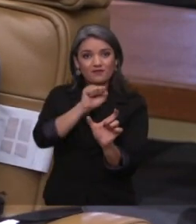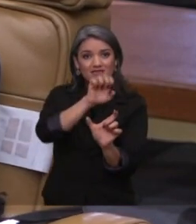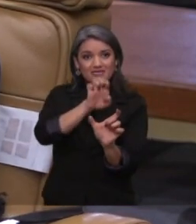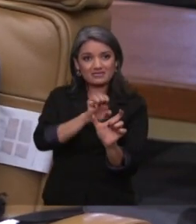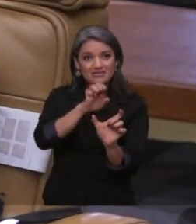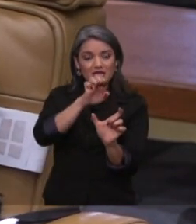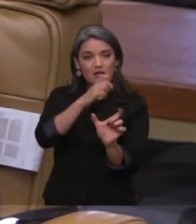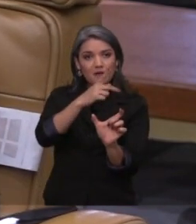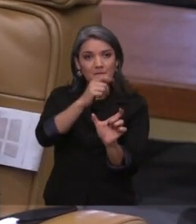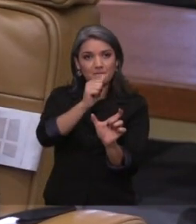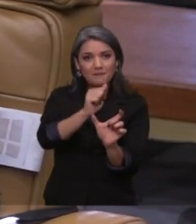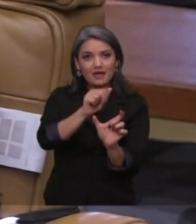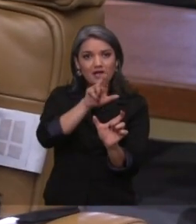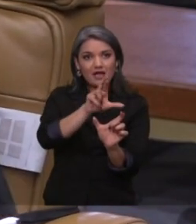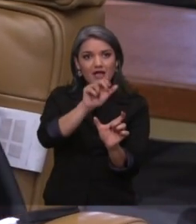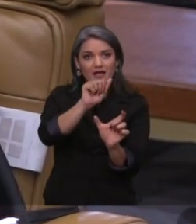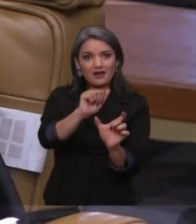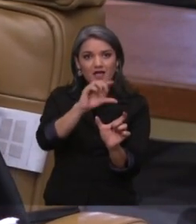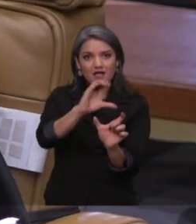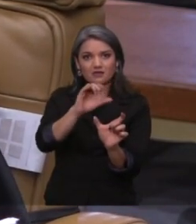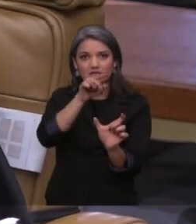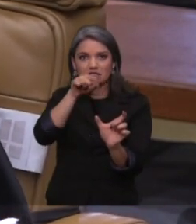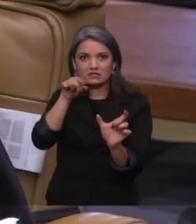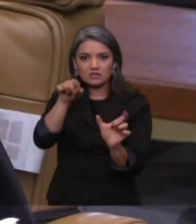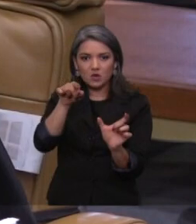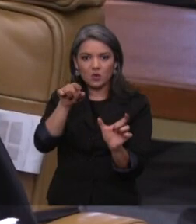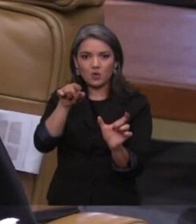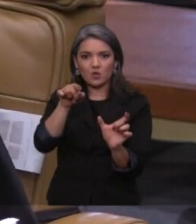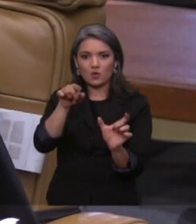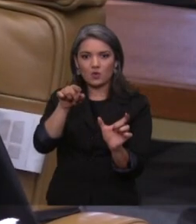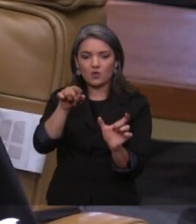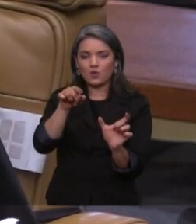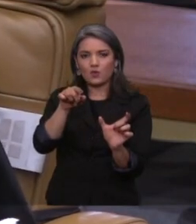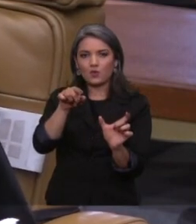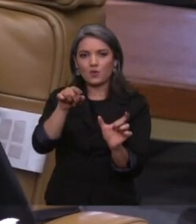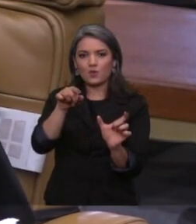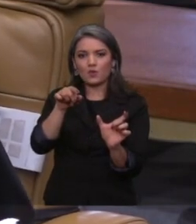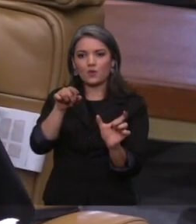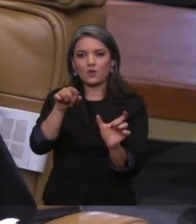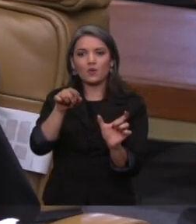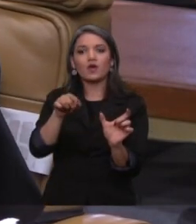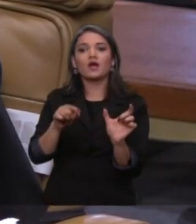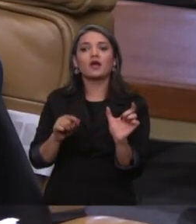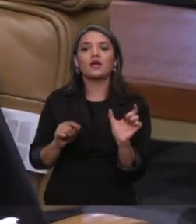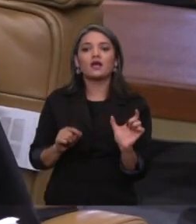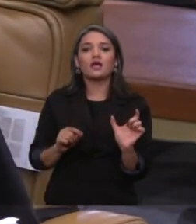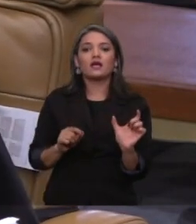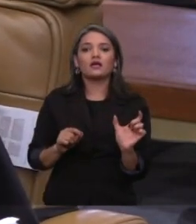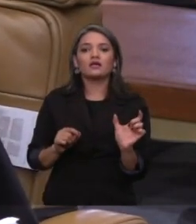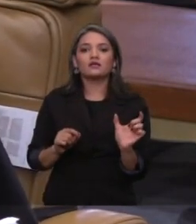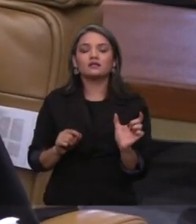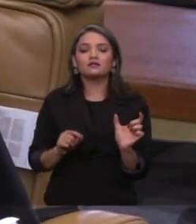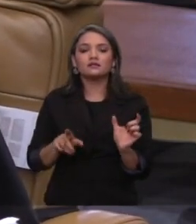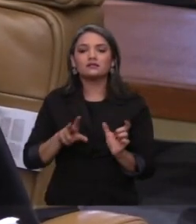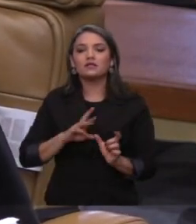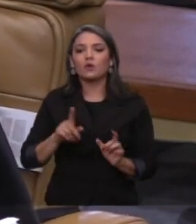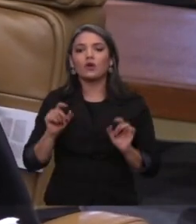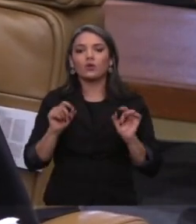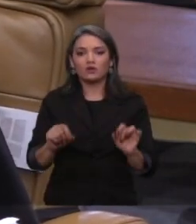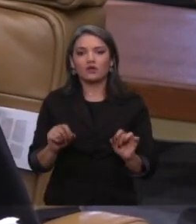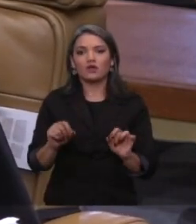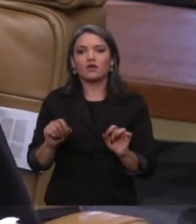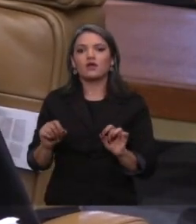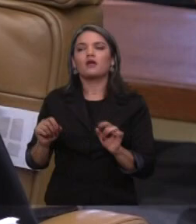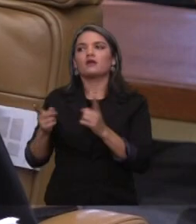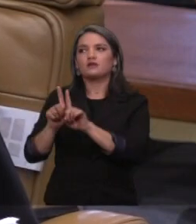é necessariamente, sob pena de um certo aprisionamento nominalista, um gênero no qual a separação